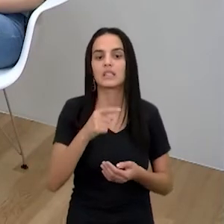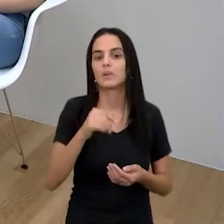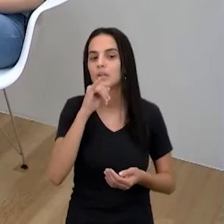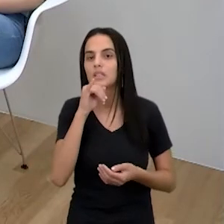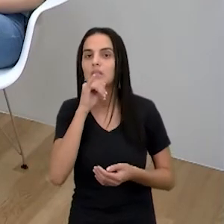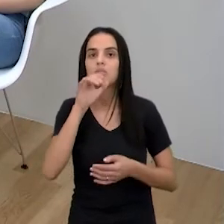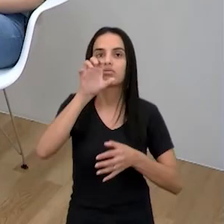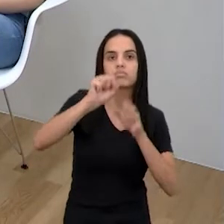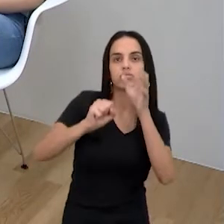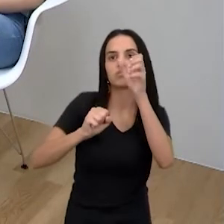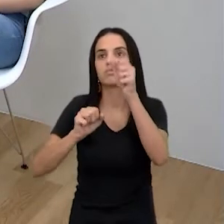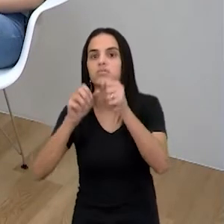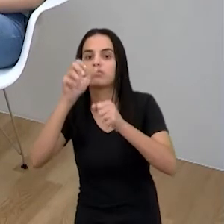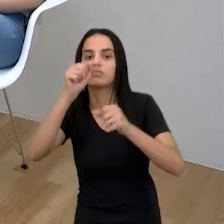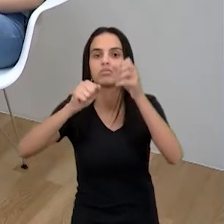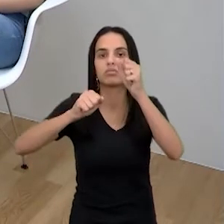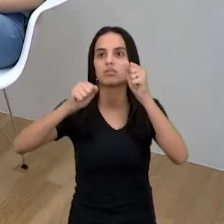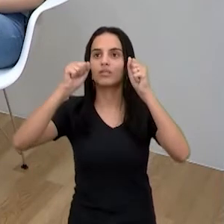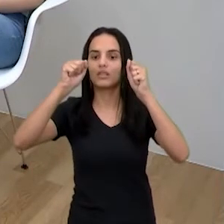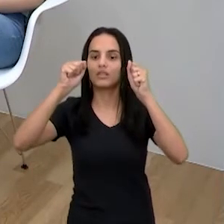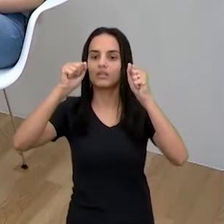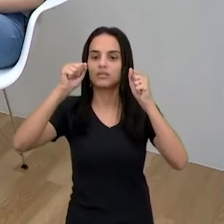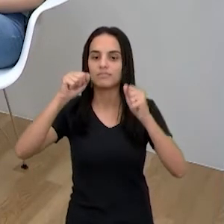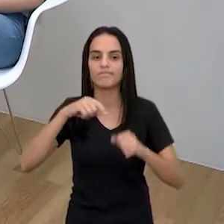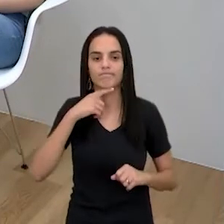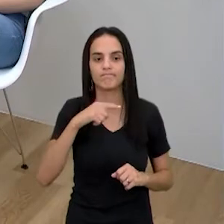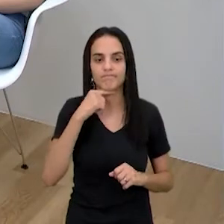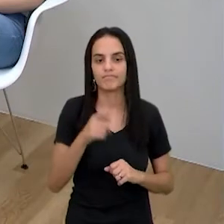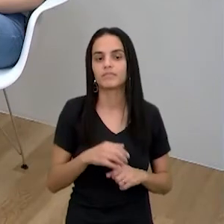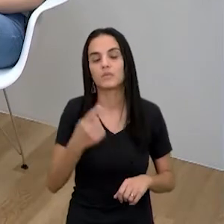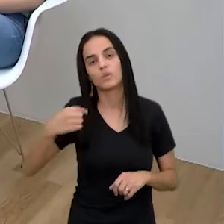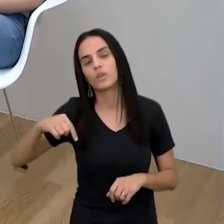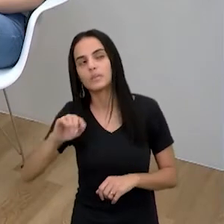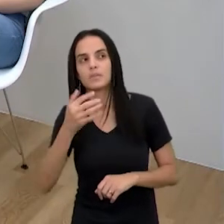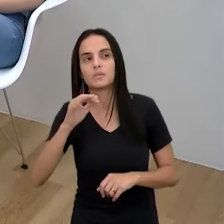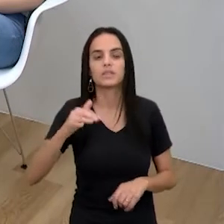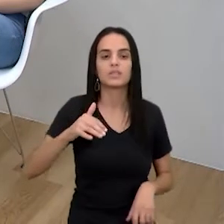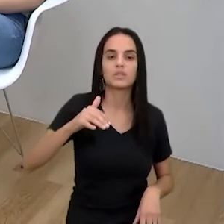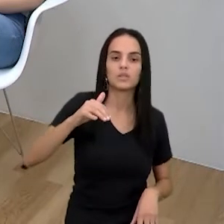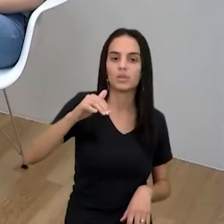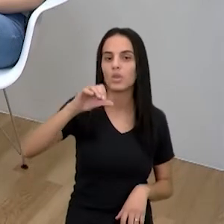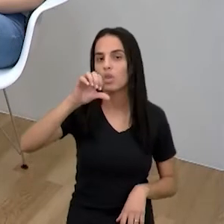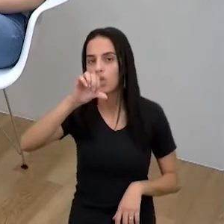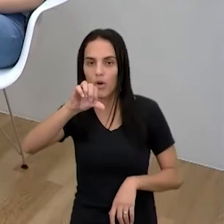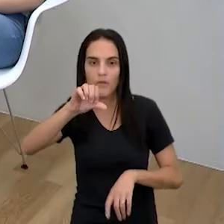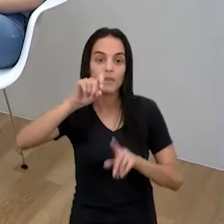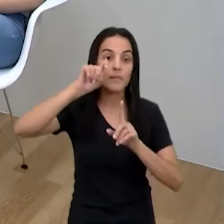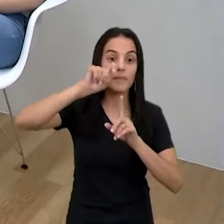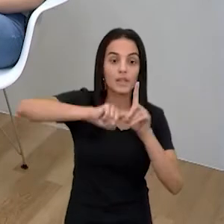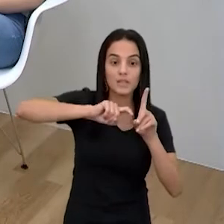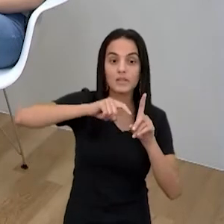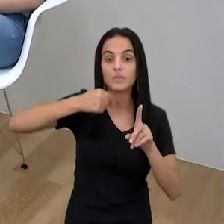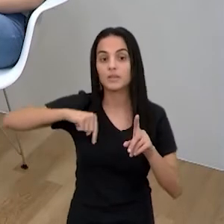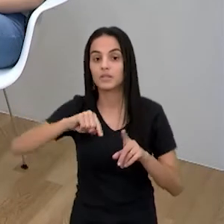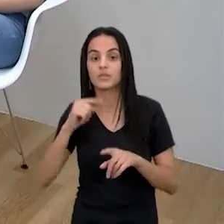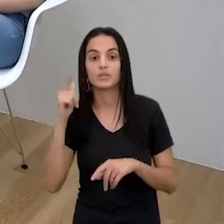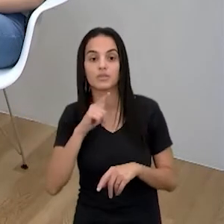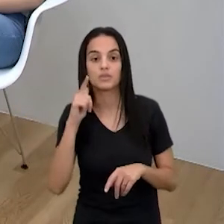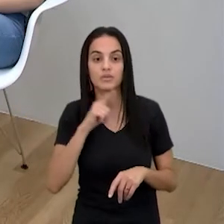da alimentação humana e justamente, né, casa direitinho os aspectos da evolução da